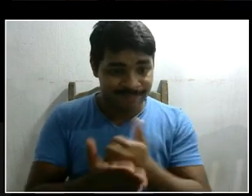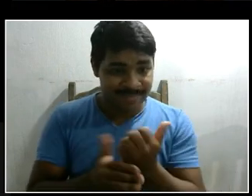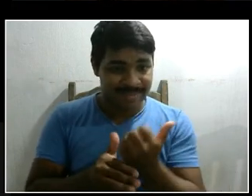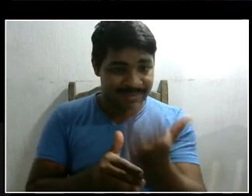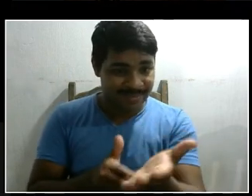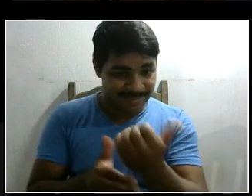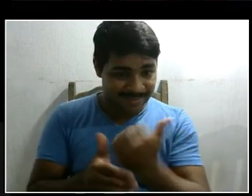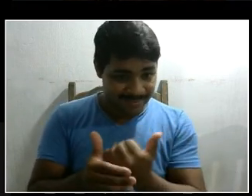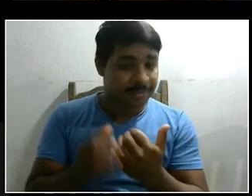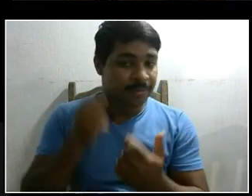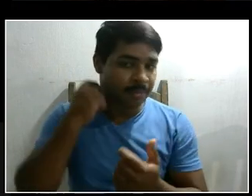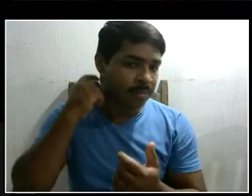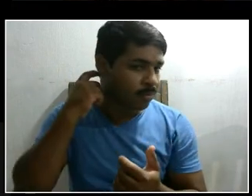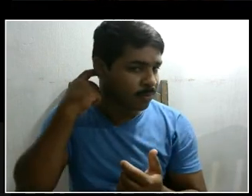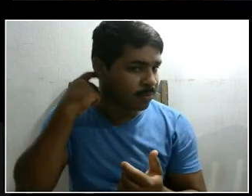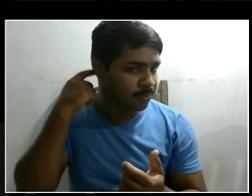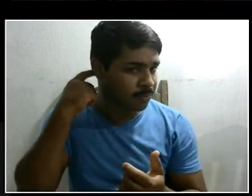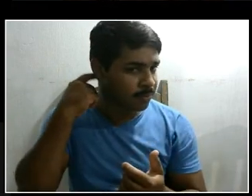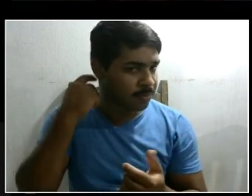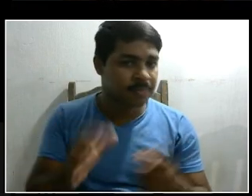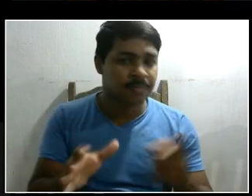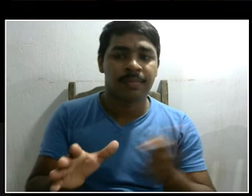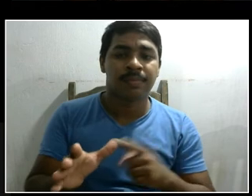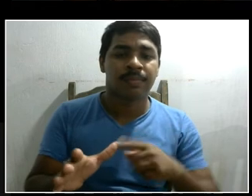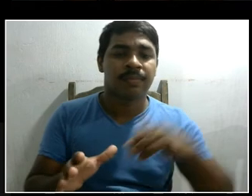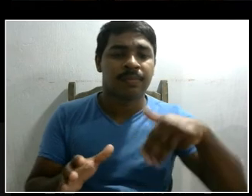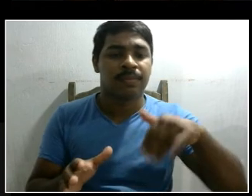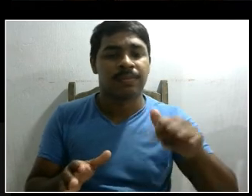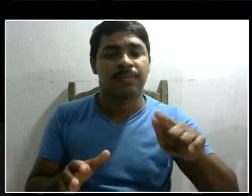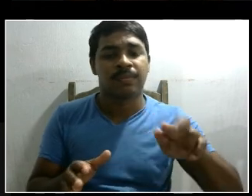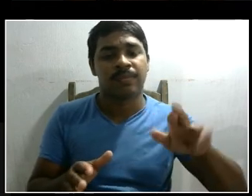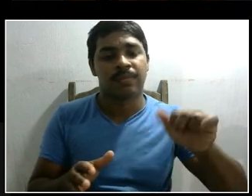extracelular. E serve também para migração da célula.